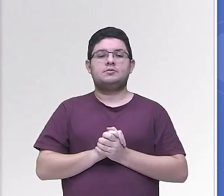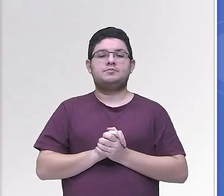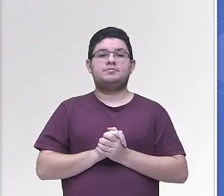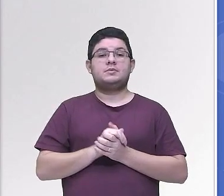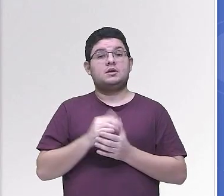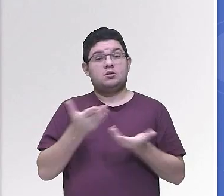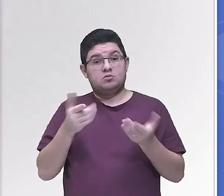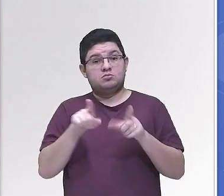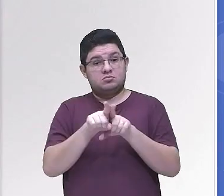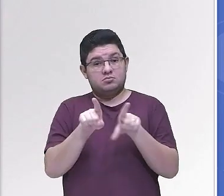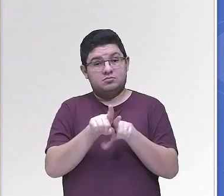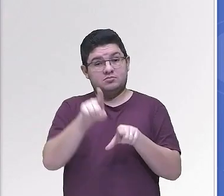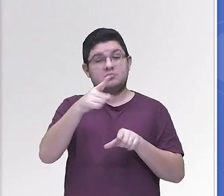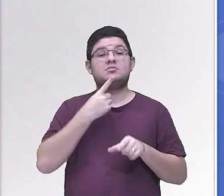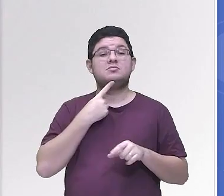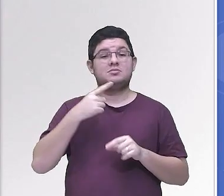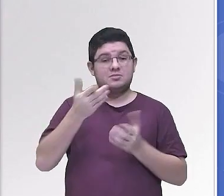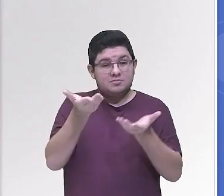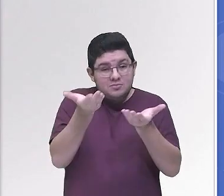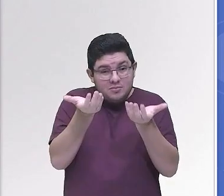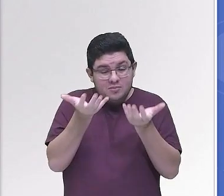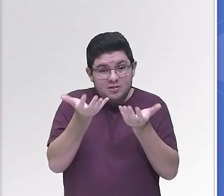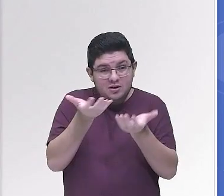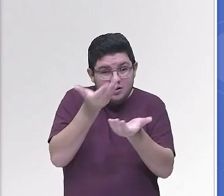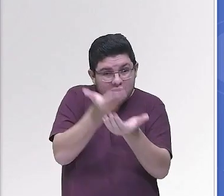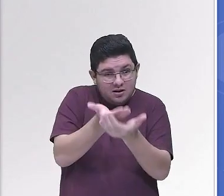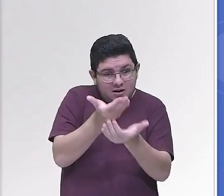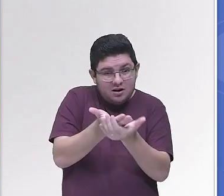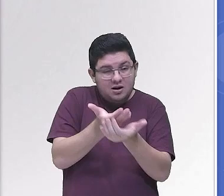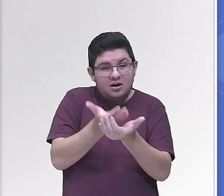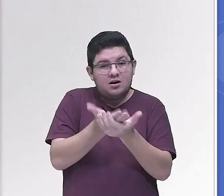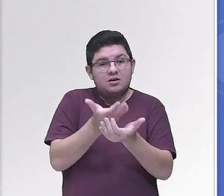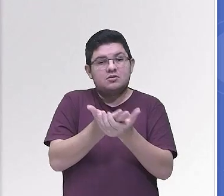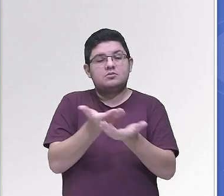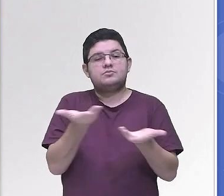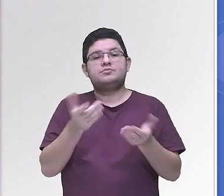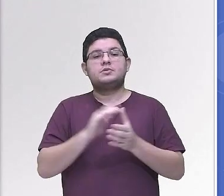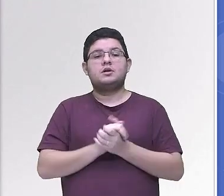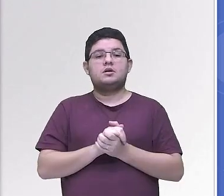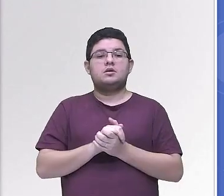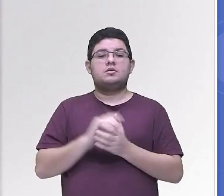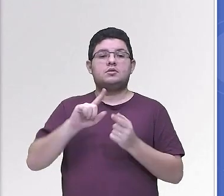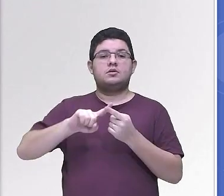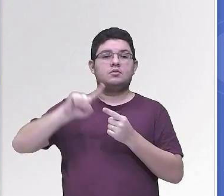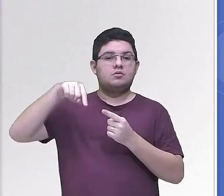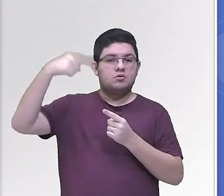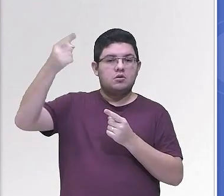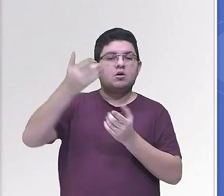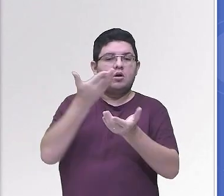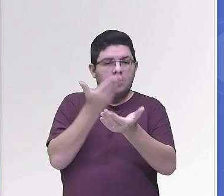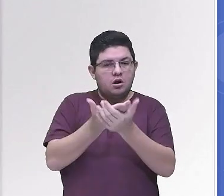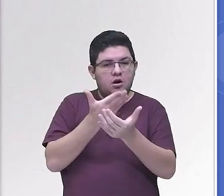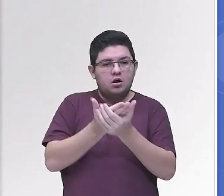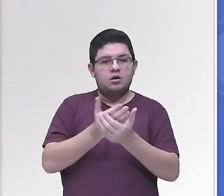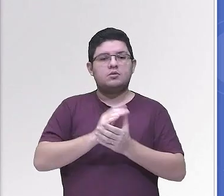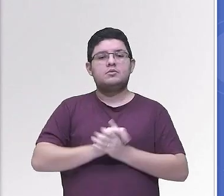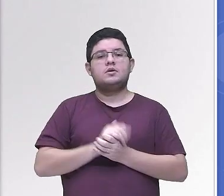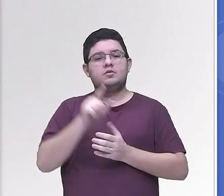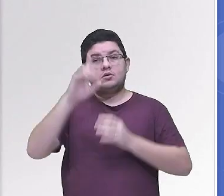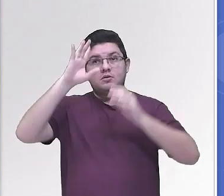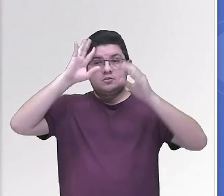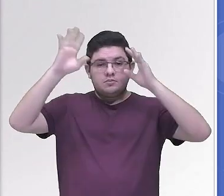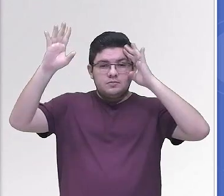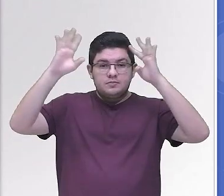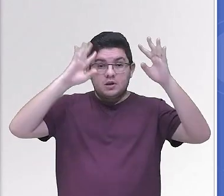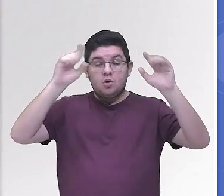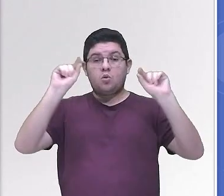gostinho de quero mais, tá bom? Daqui a uns dias nós voltamos aqui para mais uma aula de filosofia. Vamos pensar